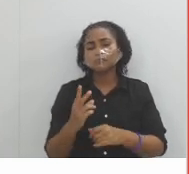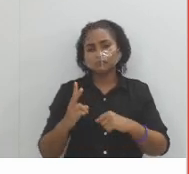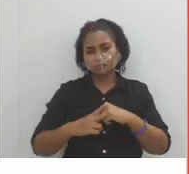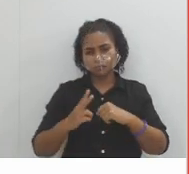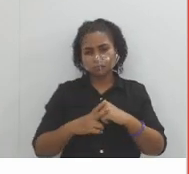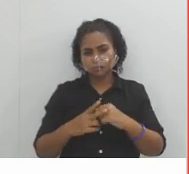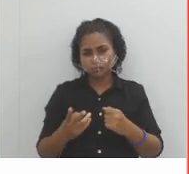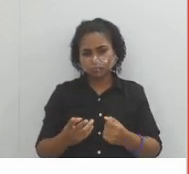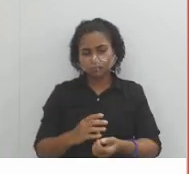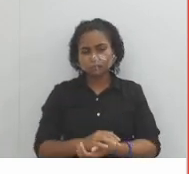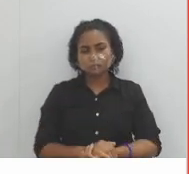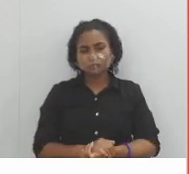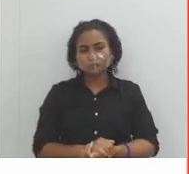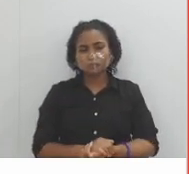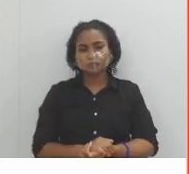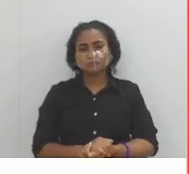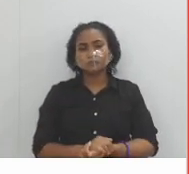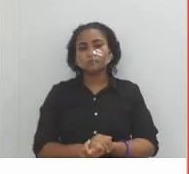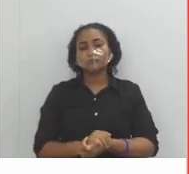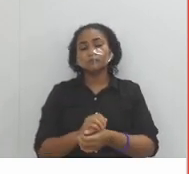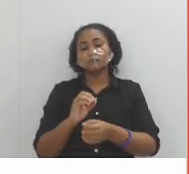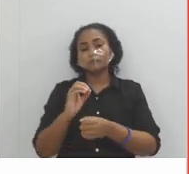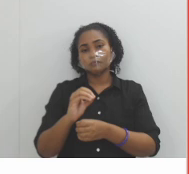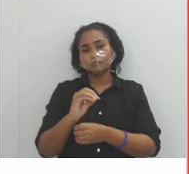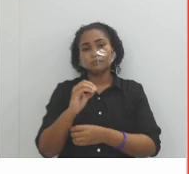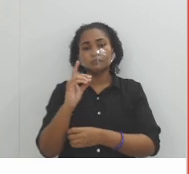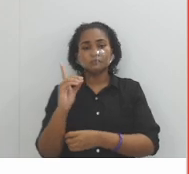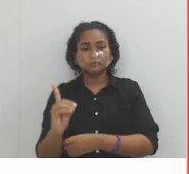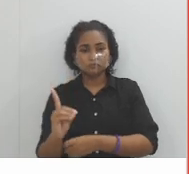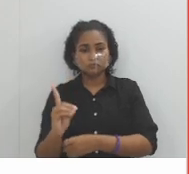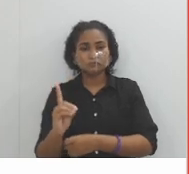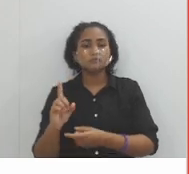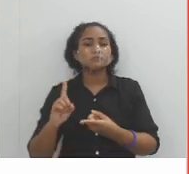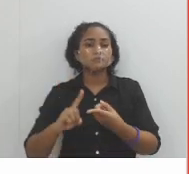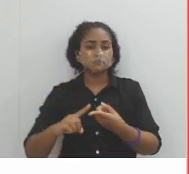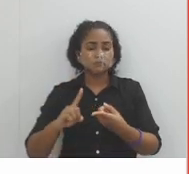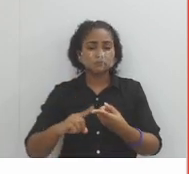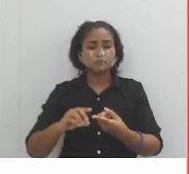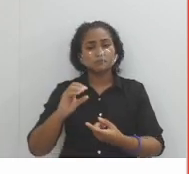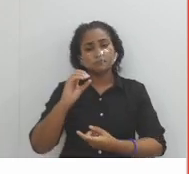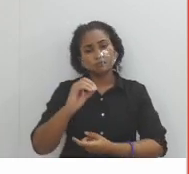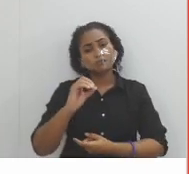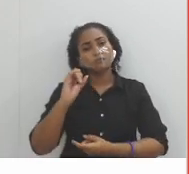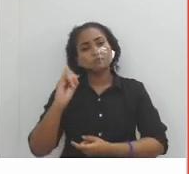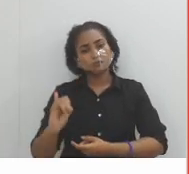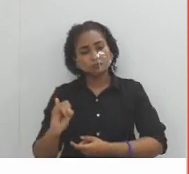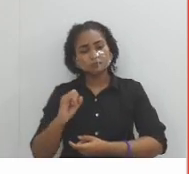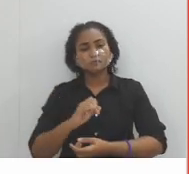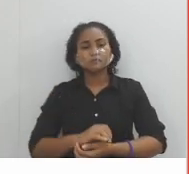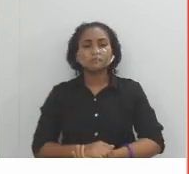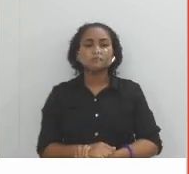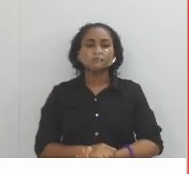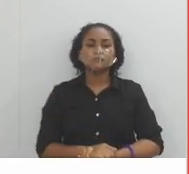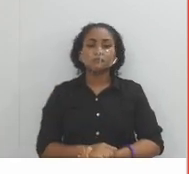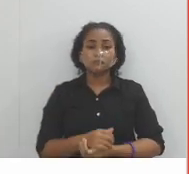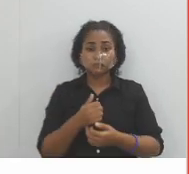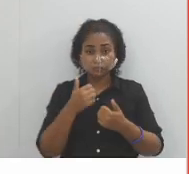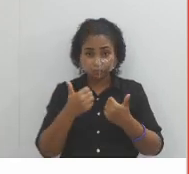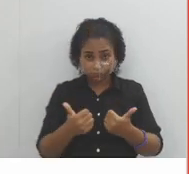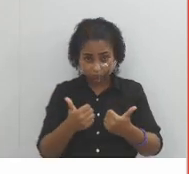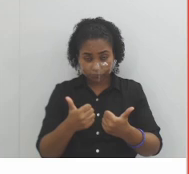esses? Objeto direto e objeto indireto. Tá certo?